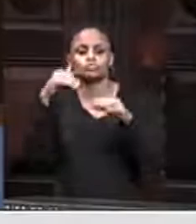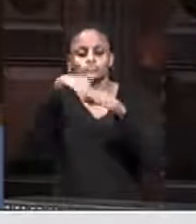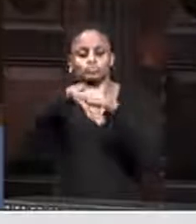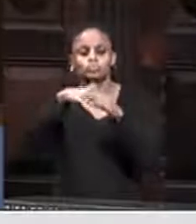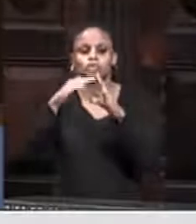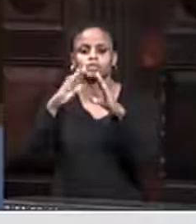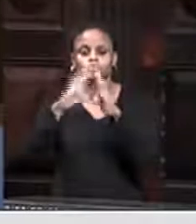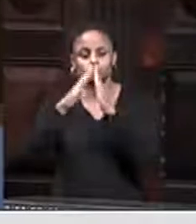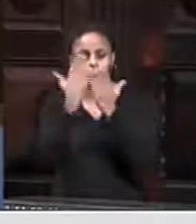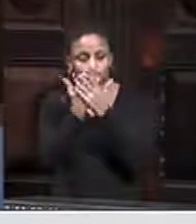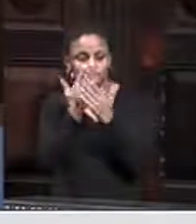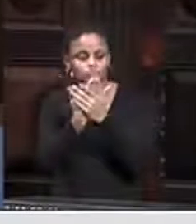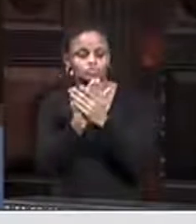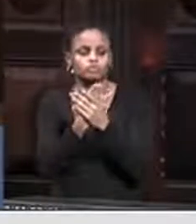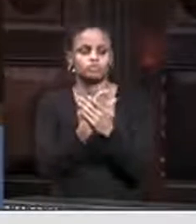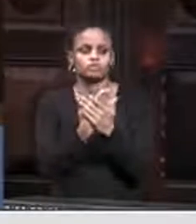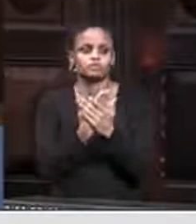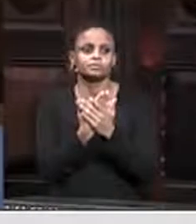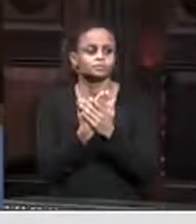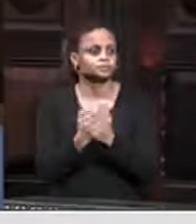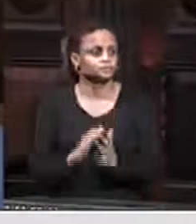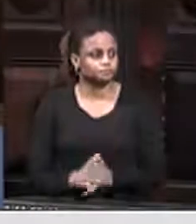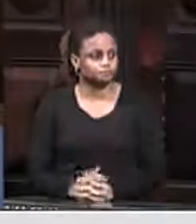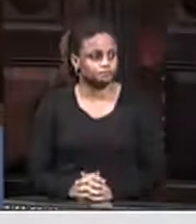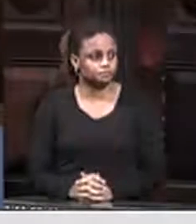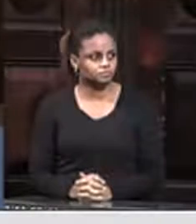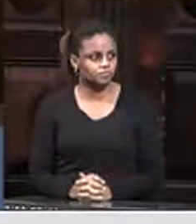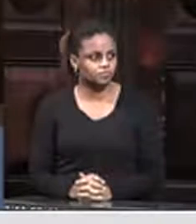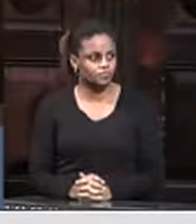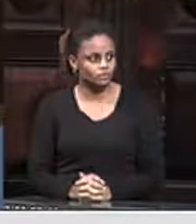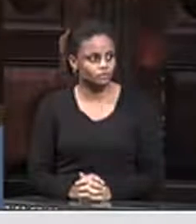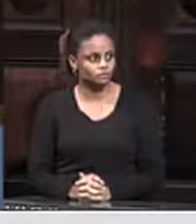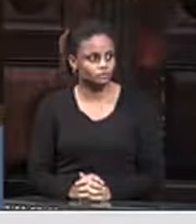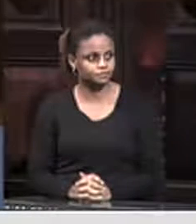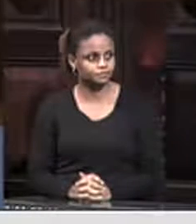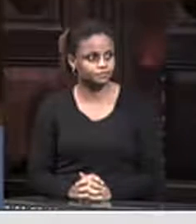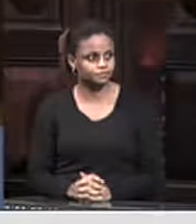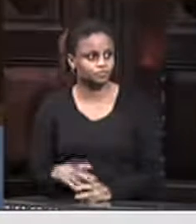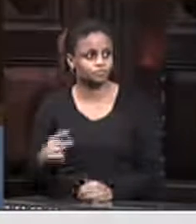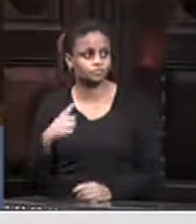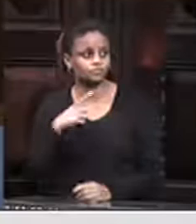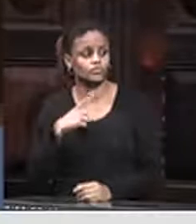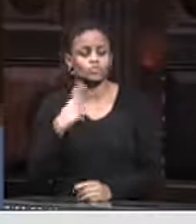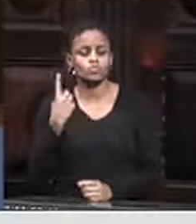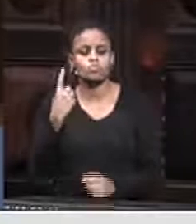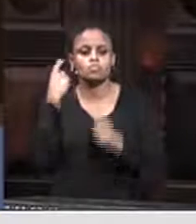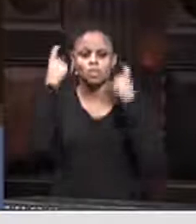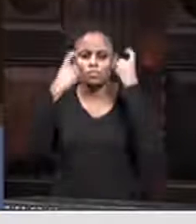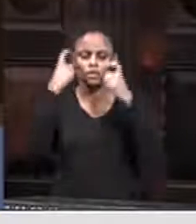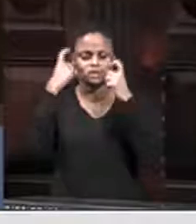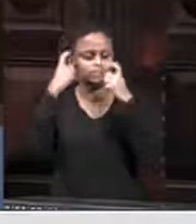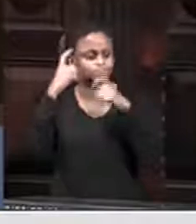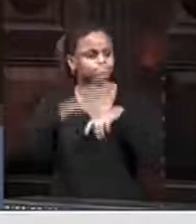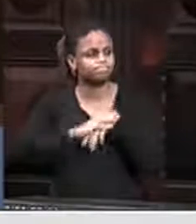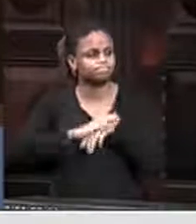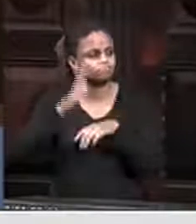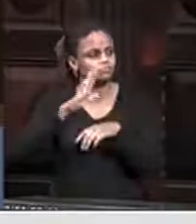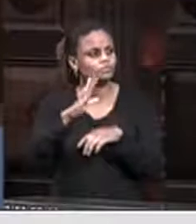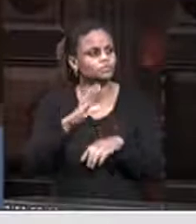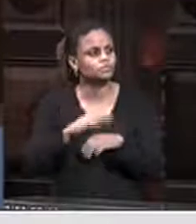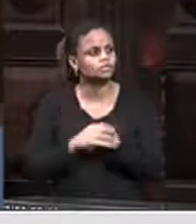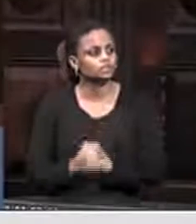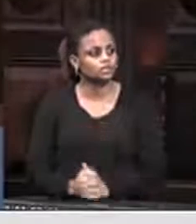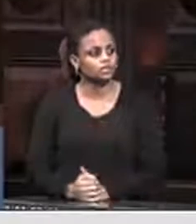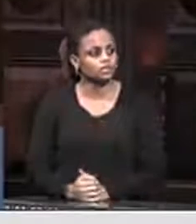participando diretamente desse processo. Senhoras e senhores deputados, eu tenho uma preocupação muito grande com relação à